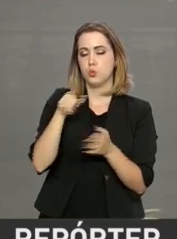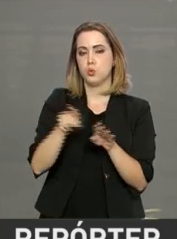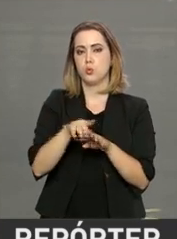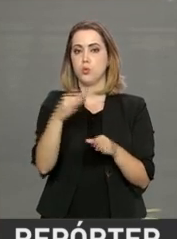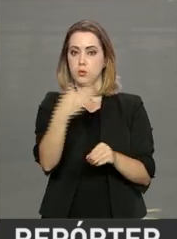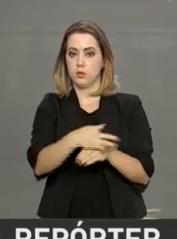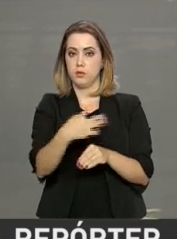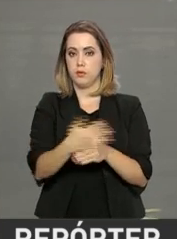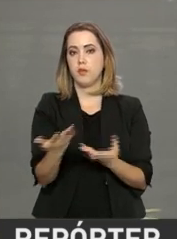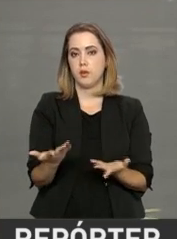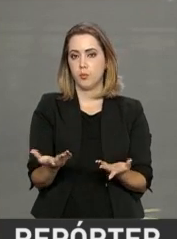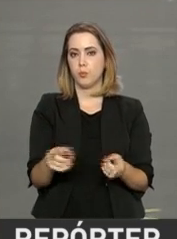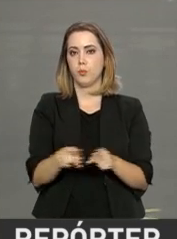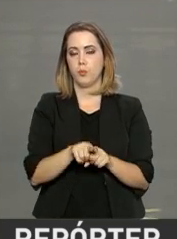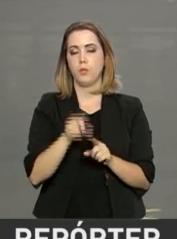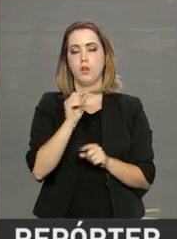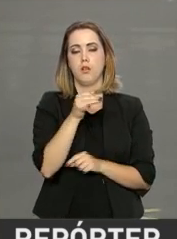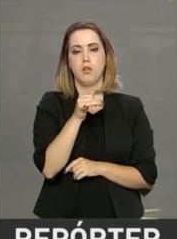de